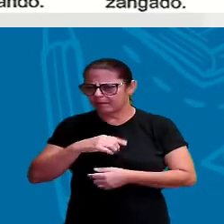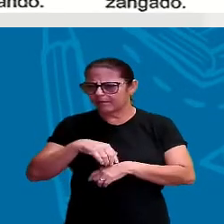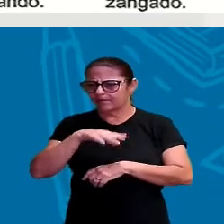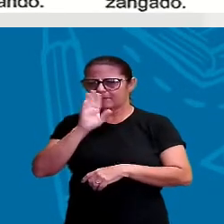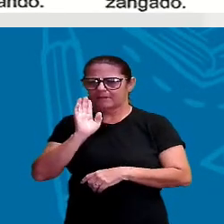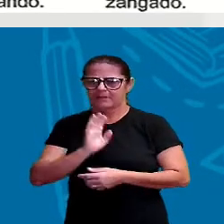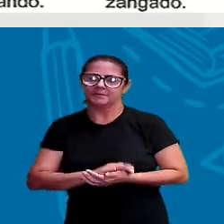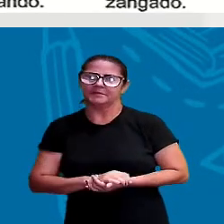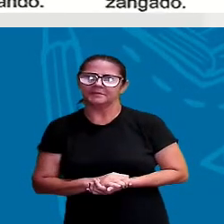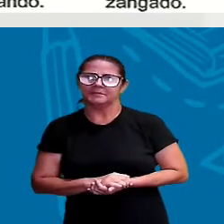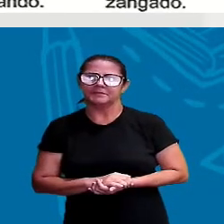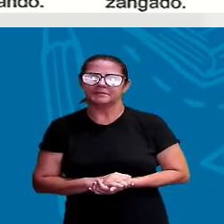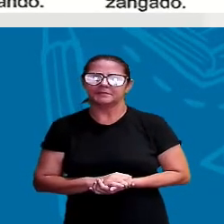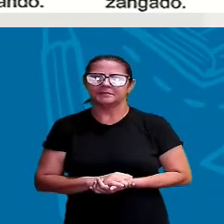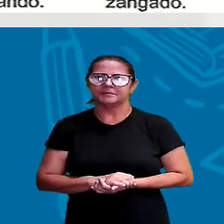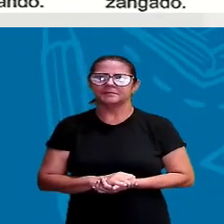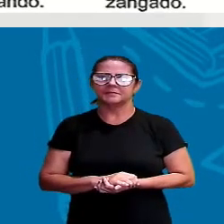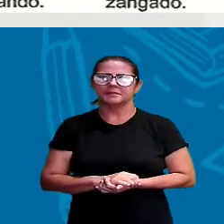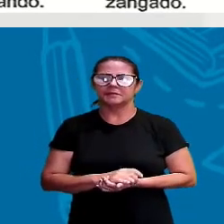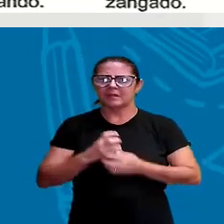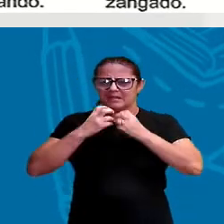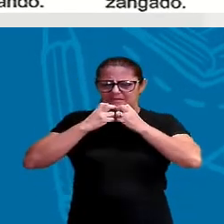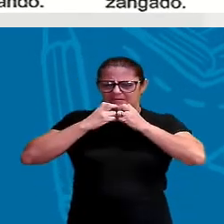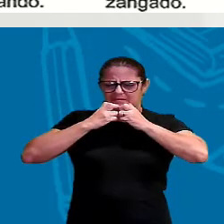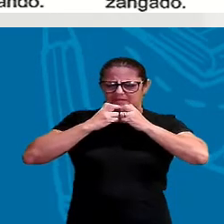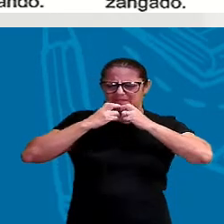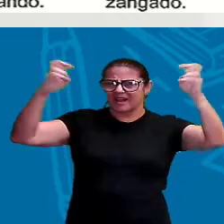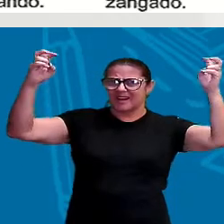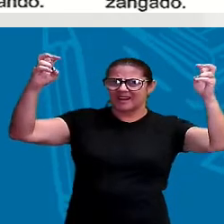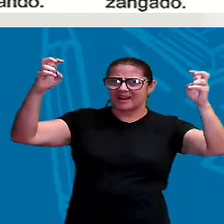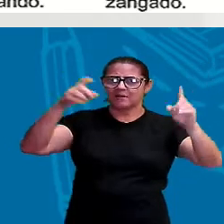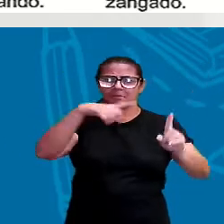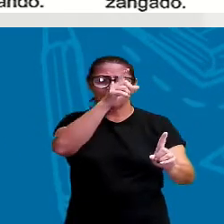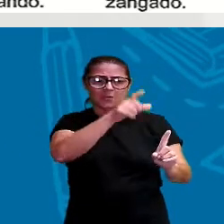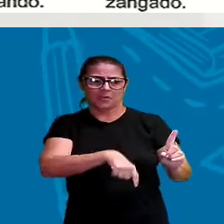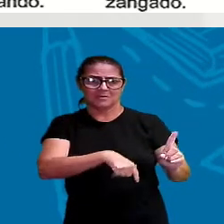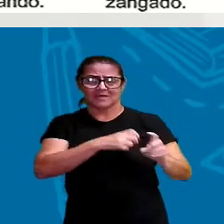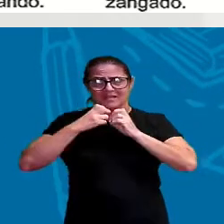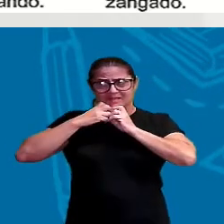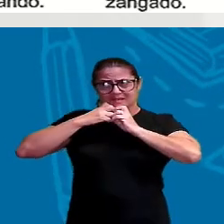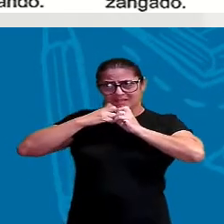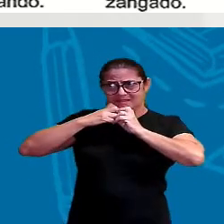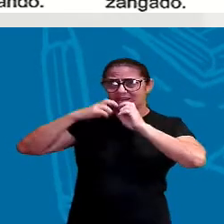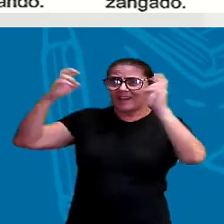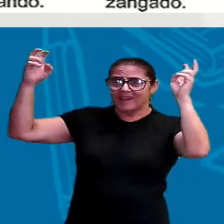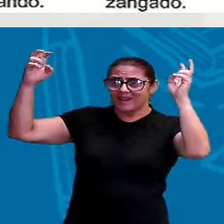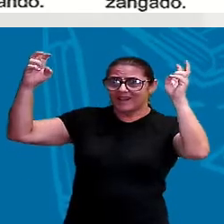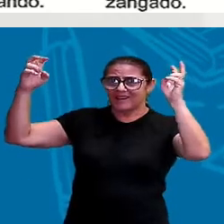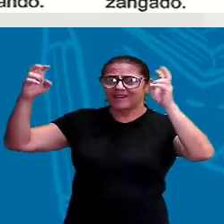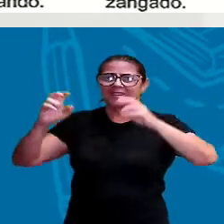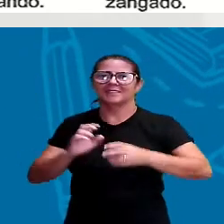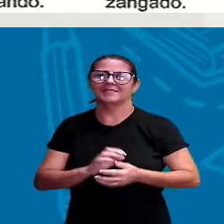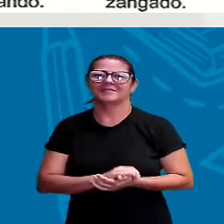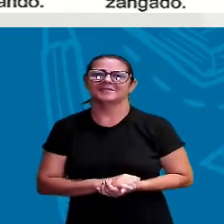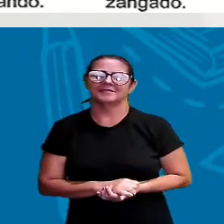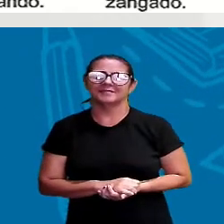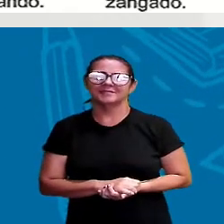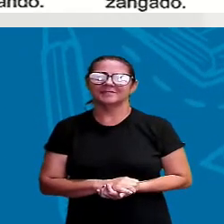mais. A gente tem esse primeiro aí que é o grito. Então, o grito do personagem, a gente coloca aí esse balãozinho que significa